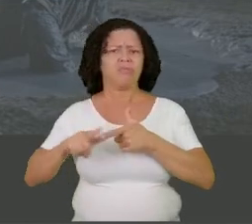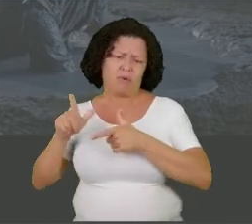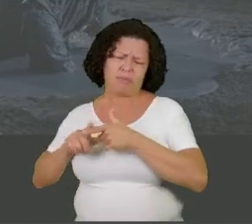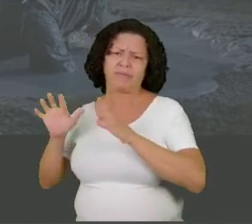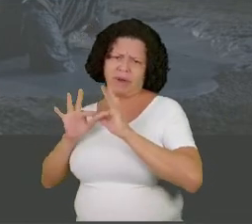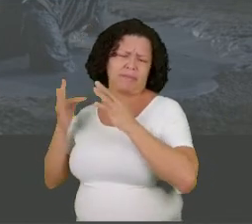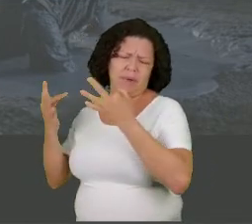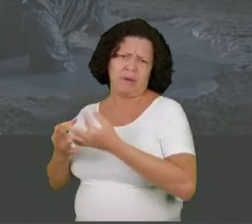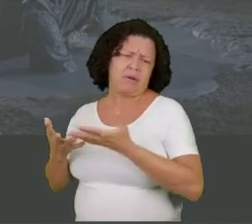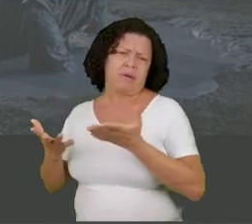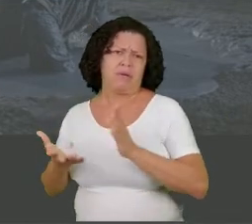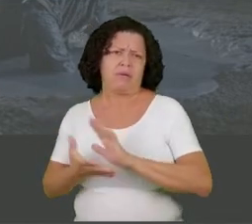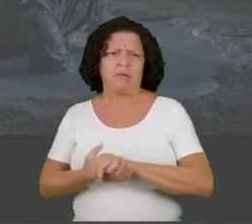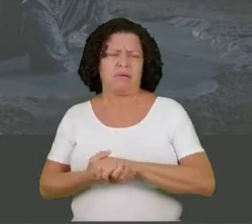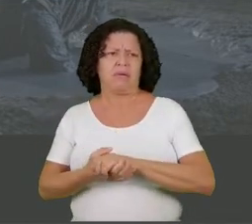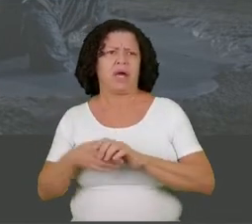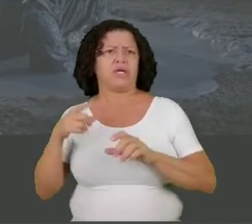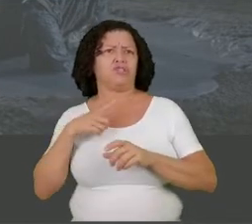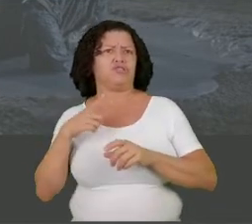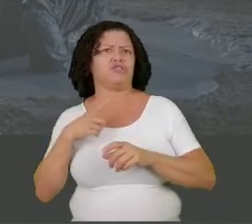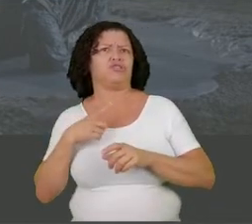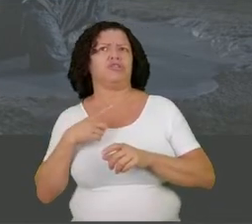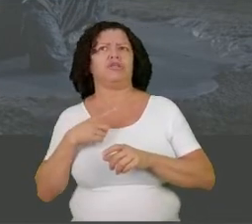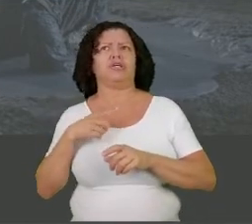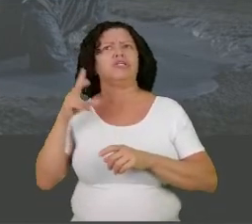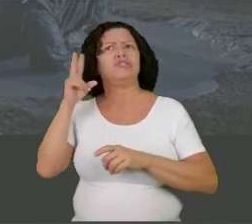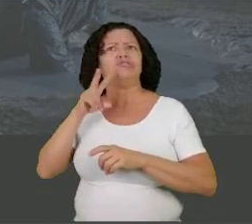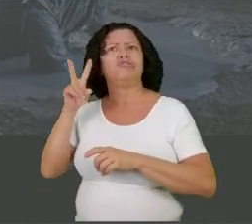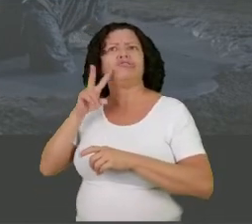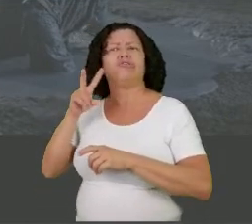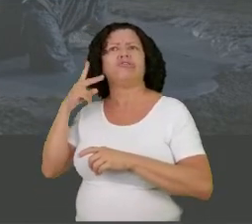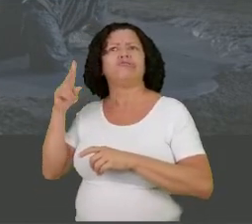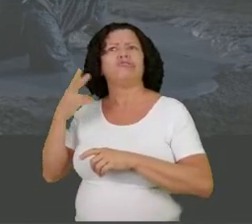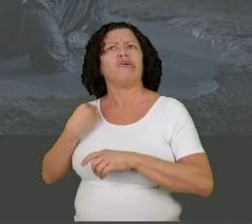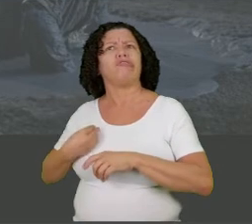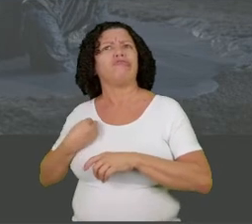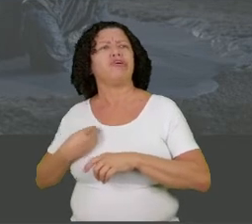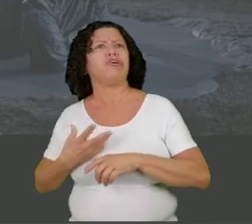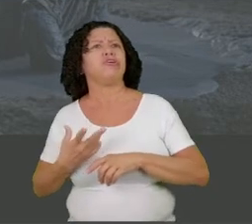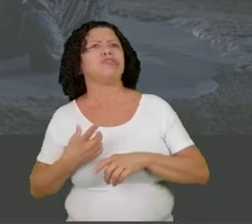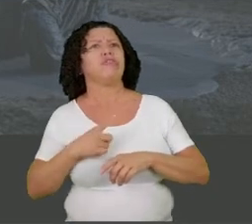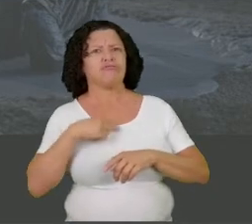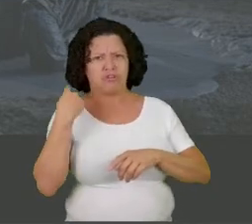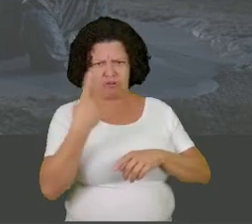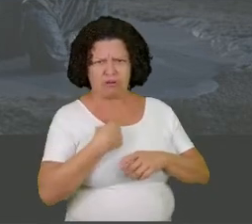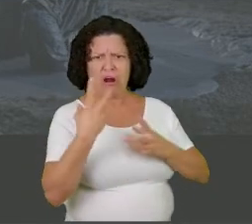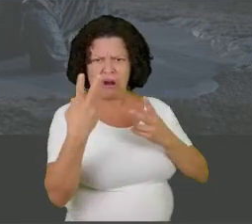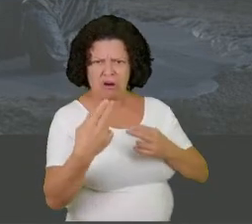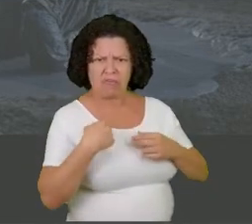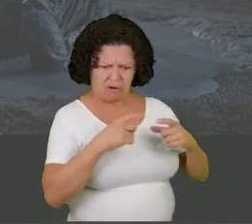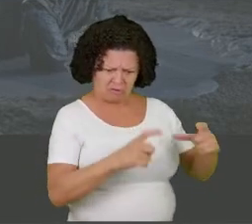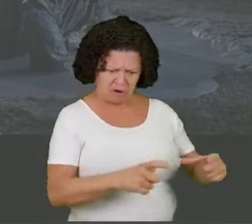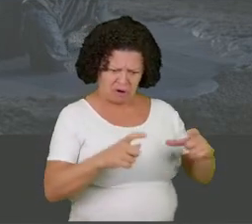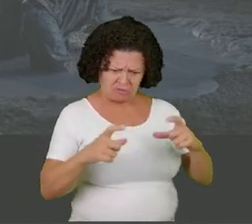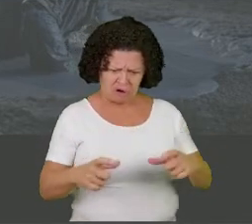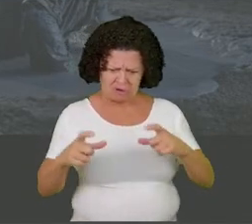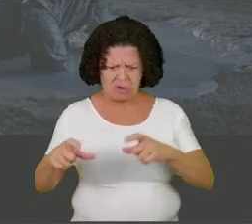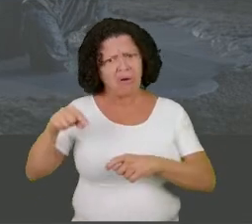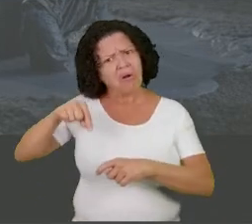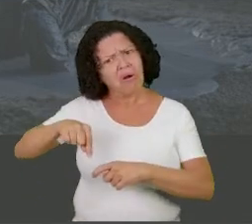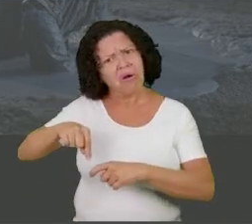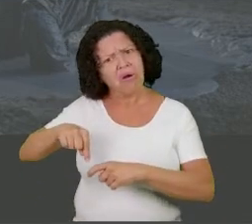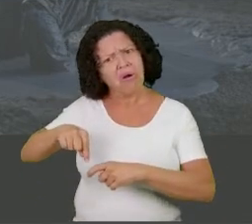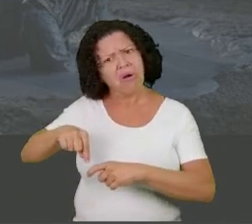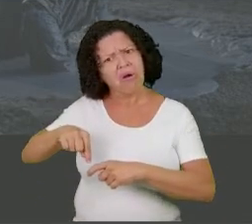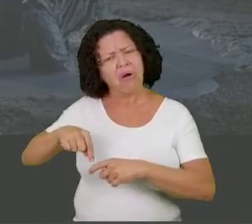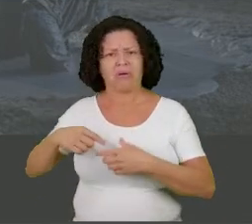família, né? Tinha os problemas familiares, tinha uma determinada história de vida. Então quer dizer que todos nós